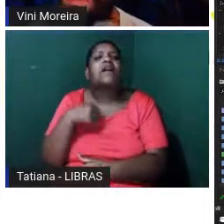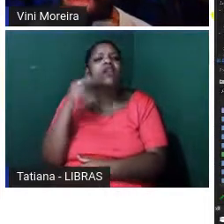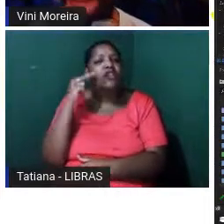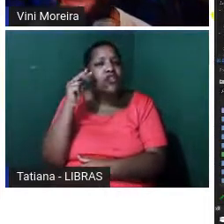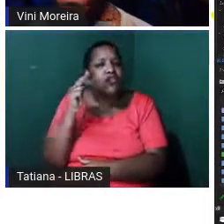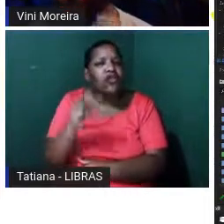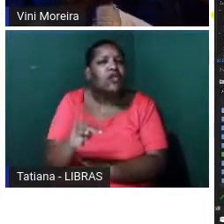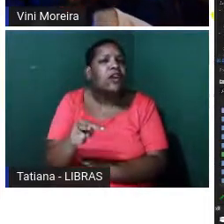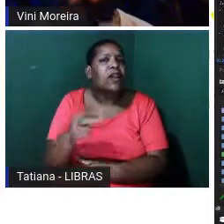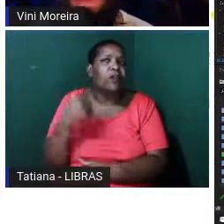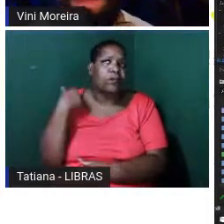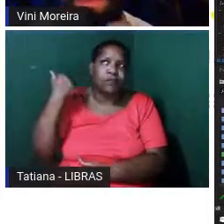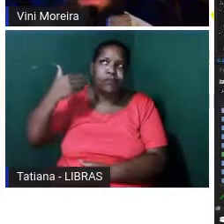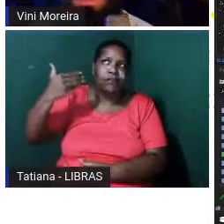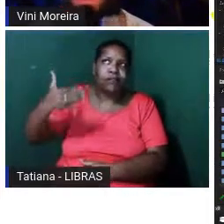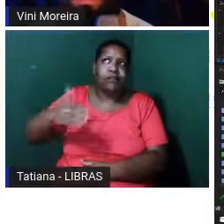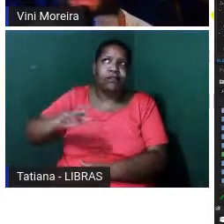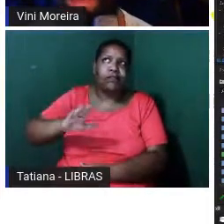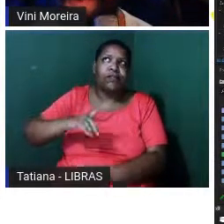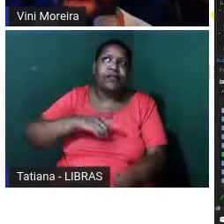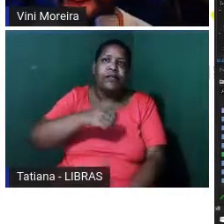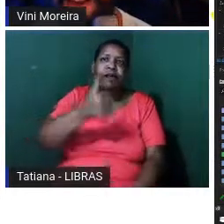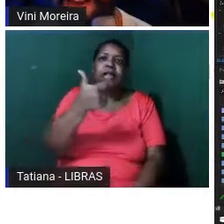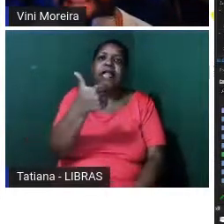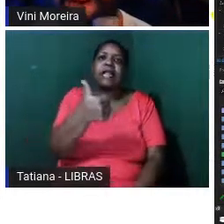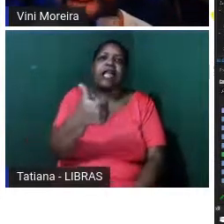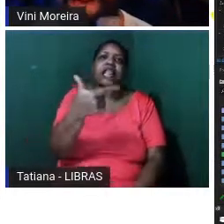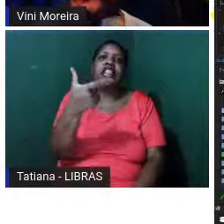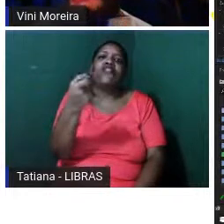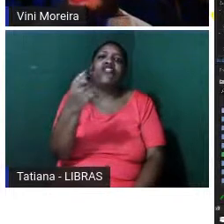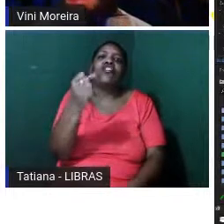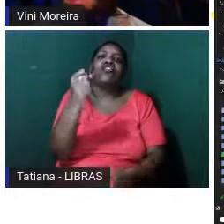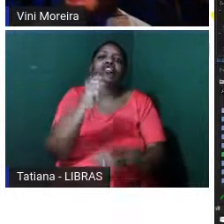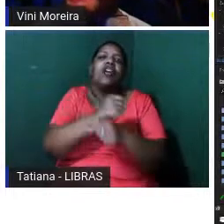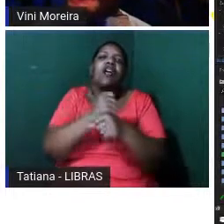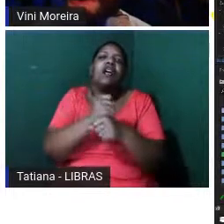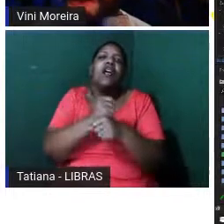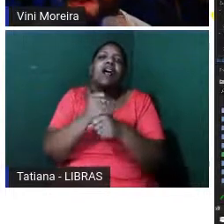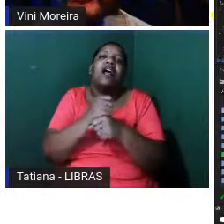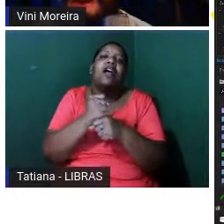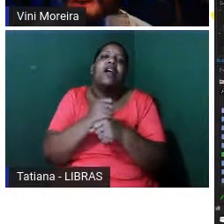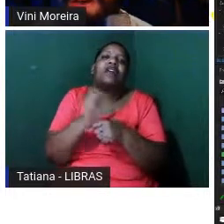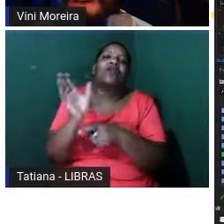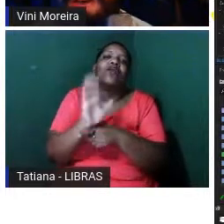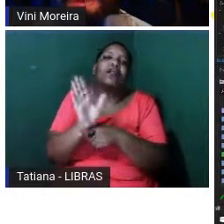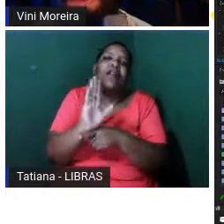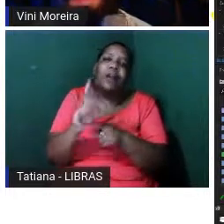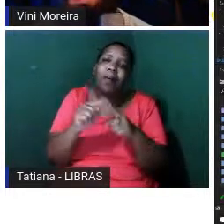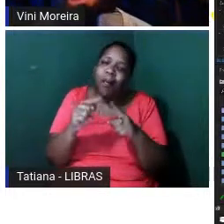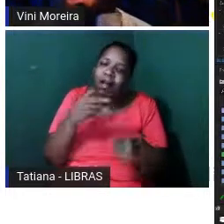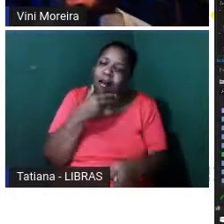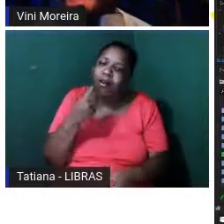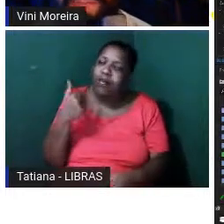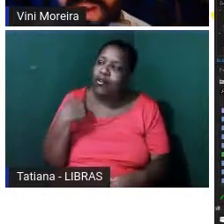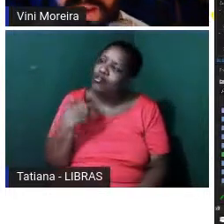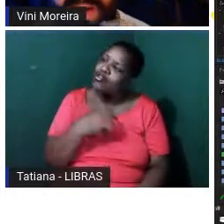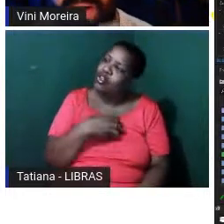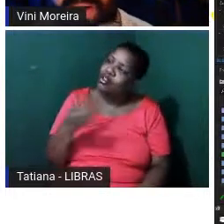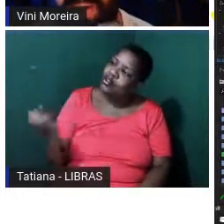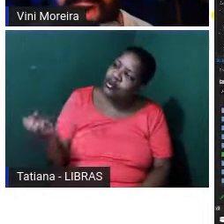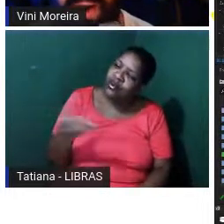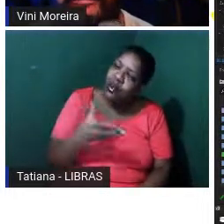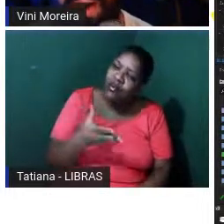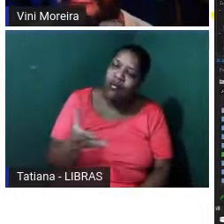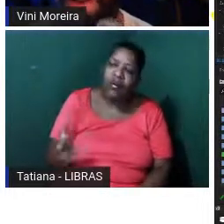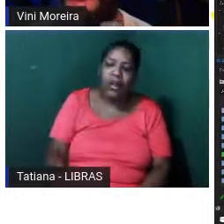vem fazendo há 120 anos no cinema mas ele trouxe é de um jeito novo